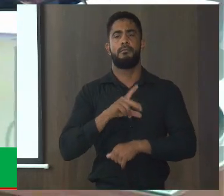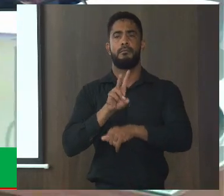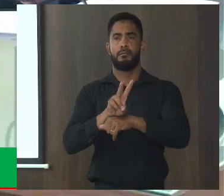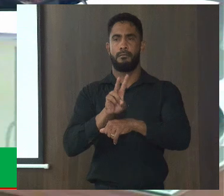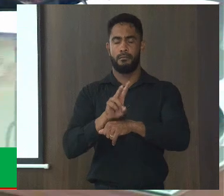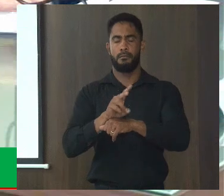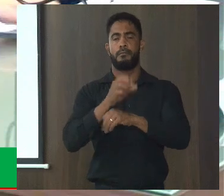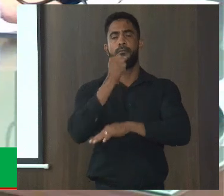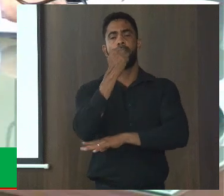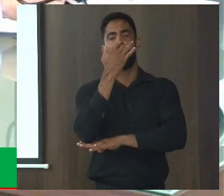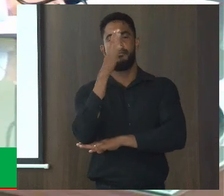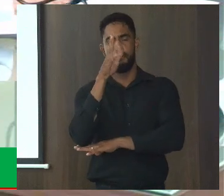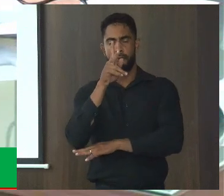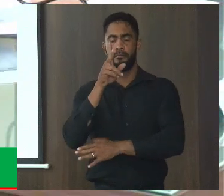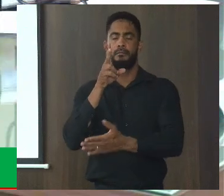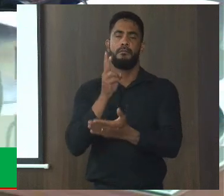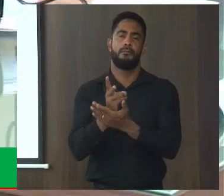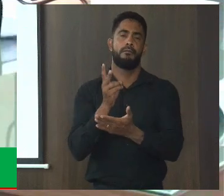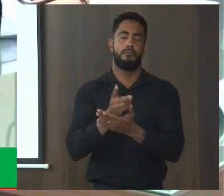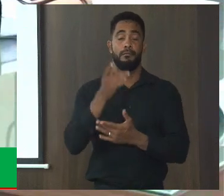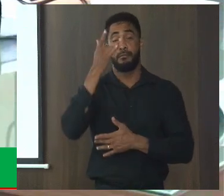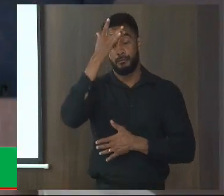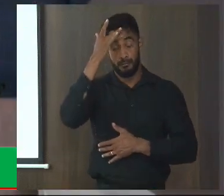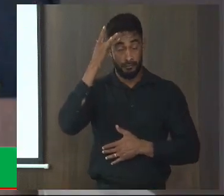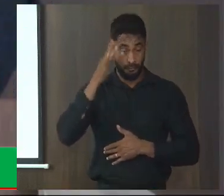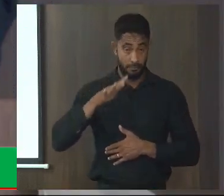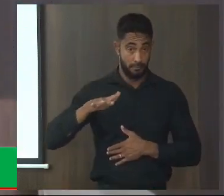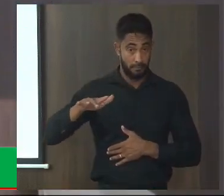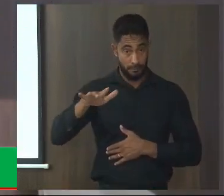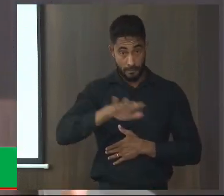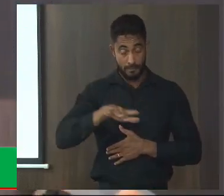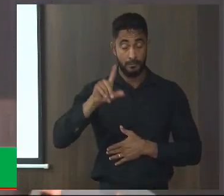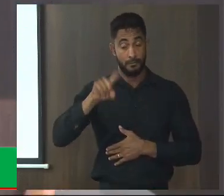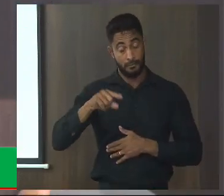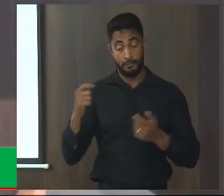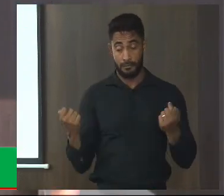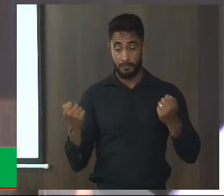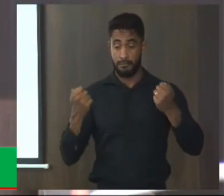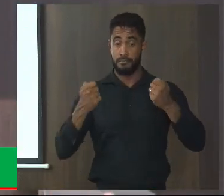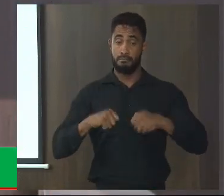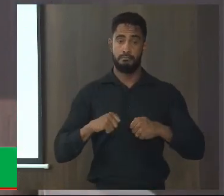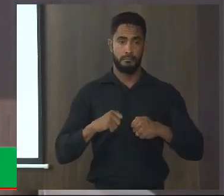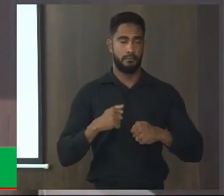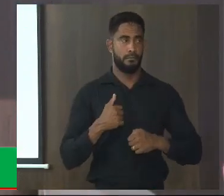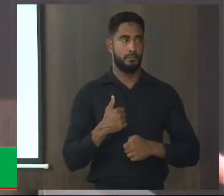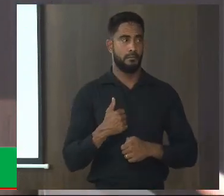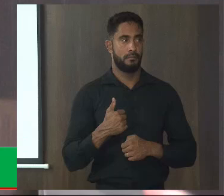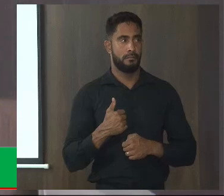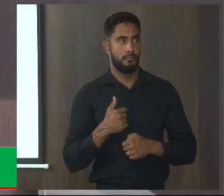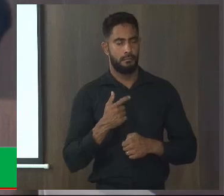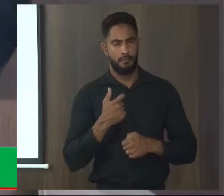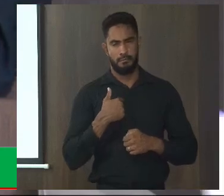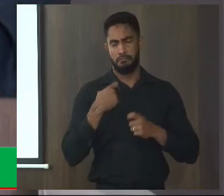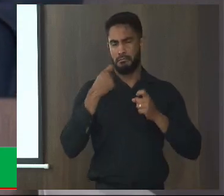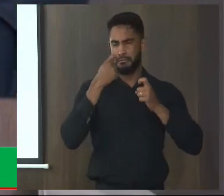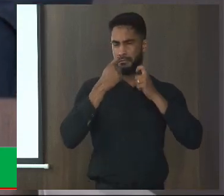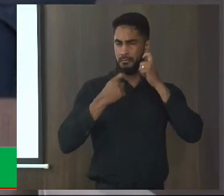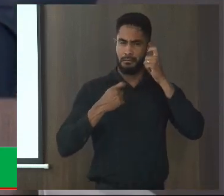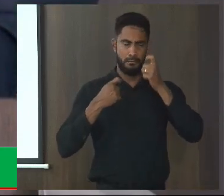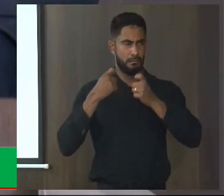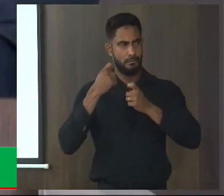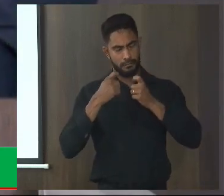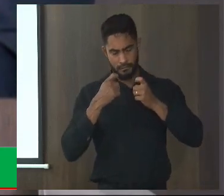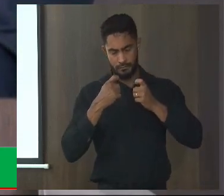meio ambiente constantemente. São pessoas da área, são capacitadas, então eu não tenho essa preocupação do